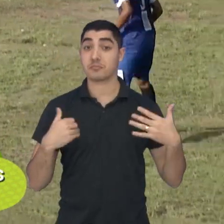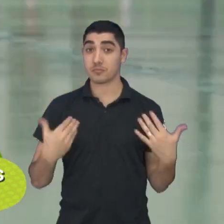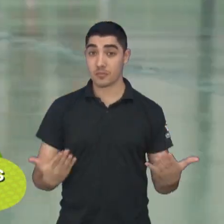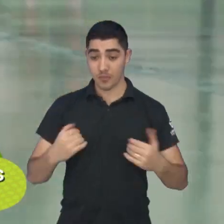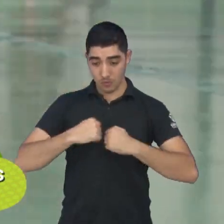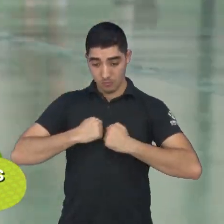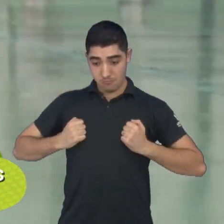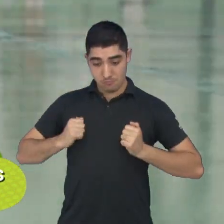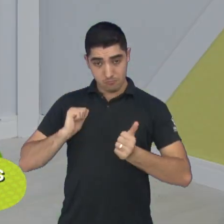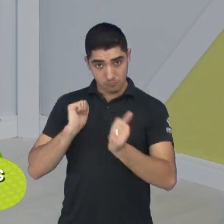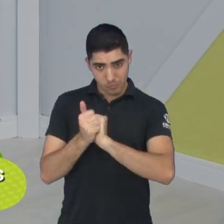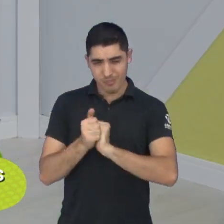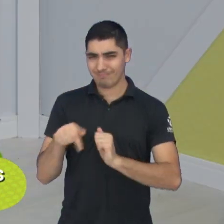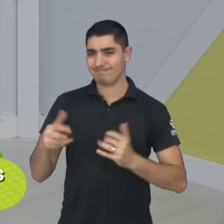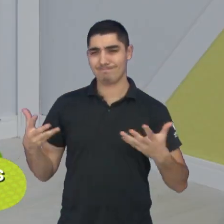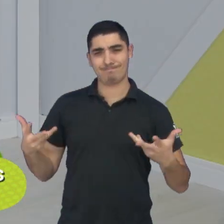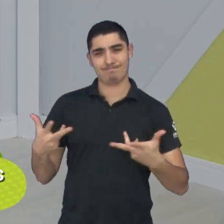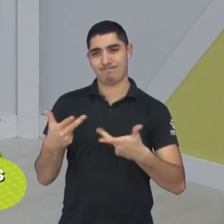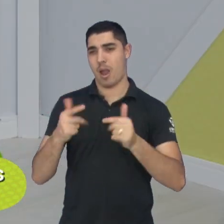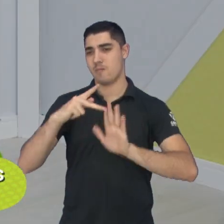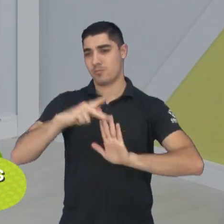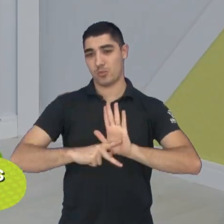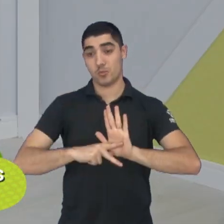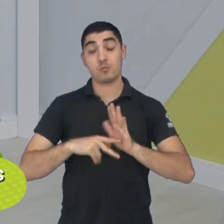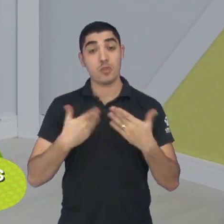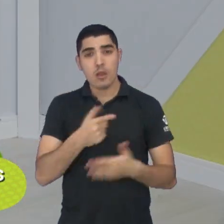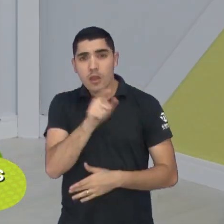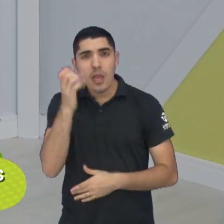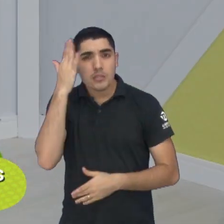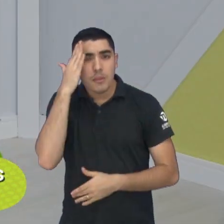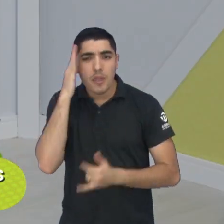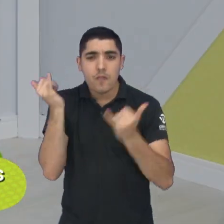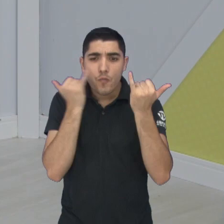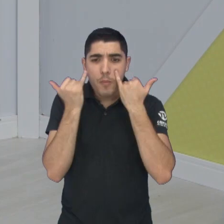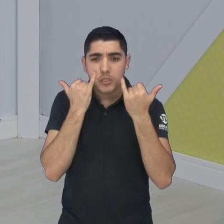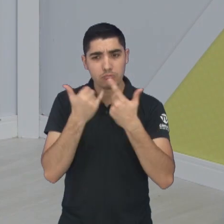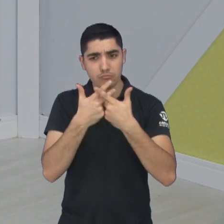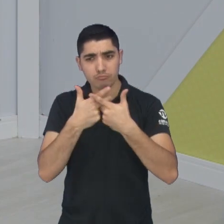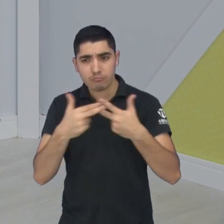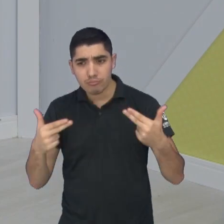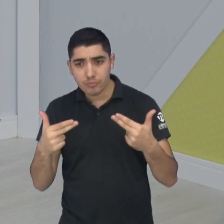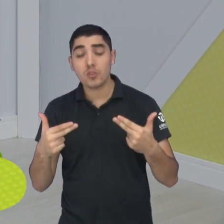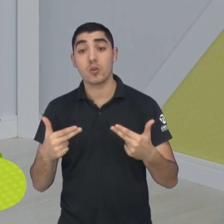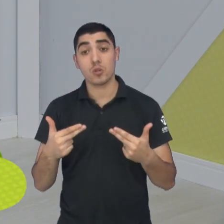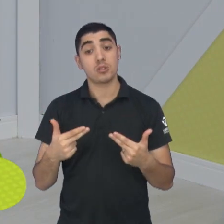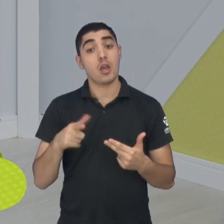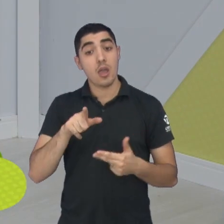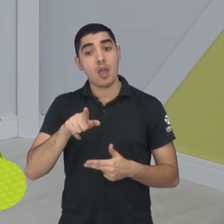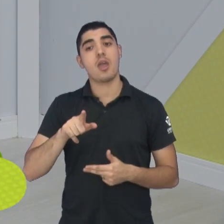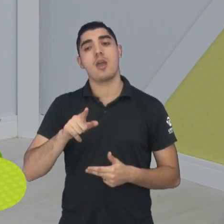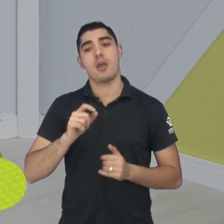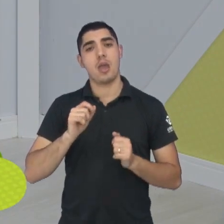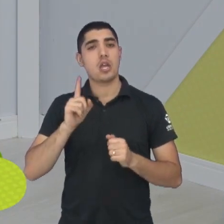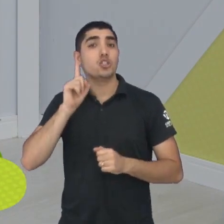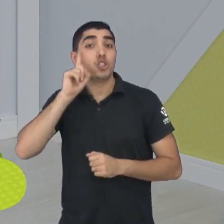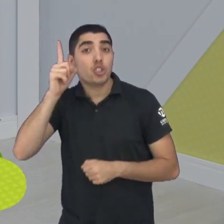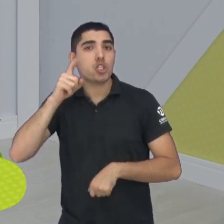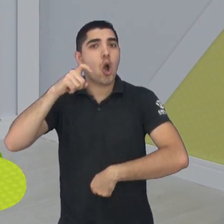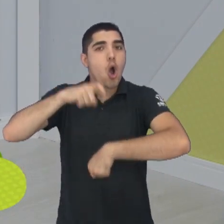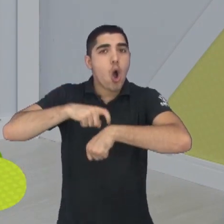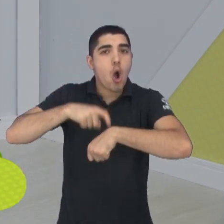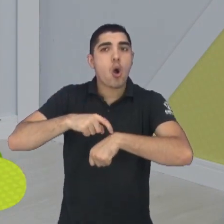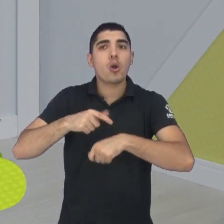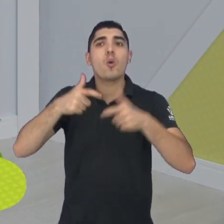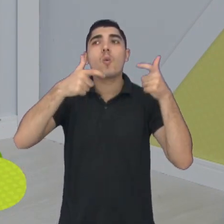é sensacional. Olha só, para mais informações sobre as seletivas do Atleta Cidadão, datas, horários e locais de